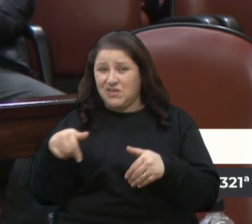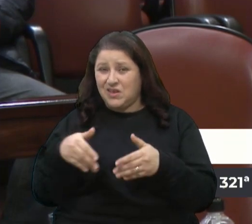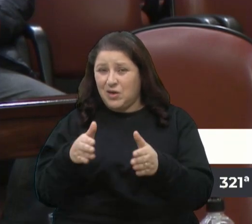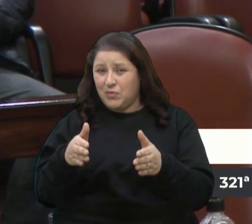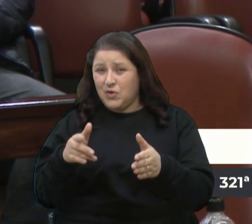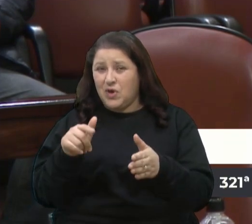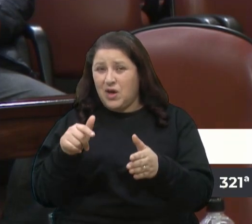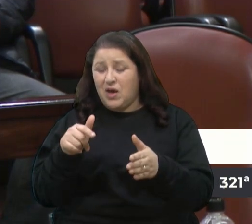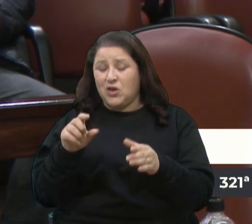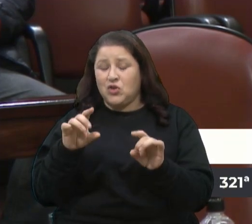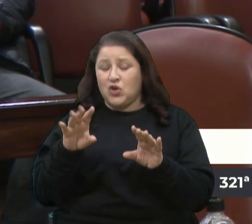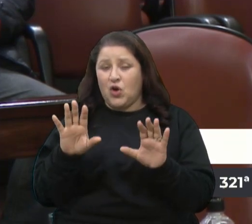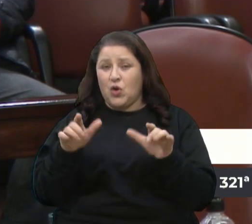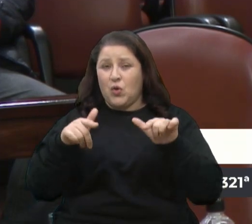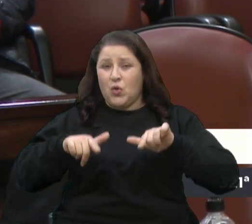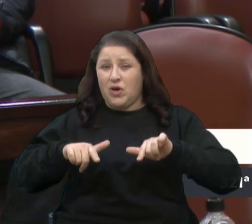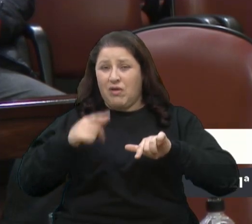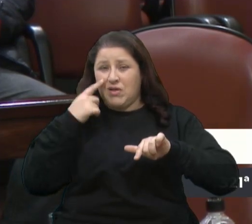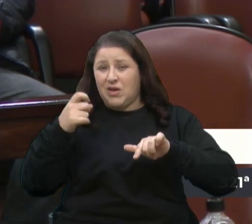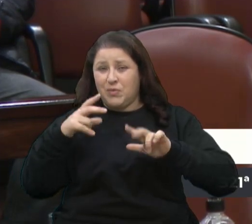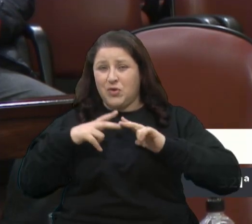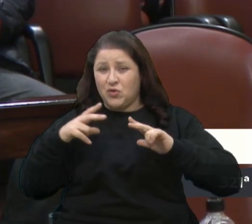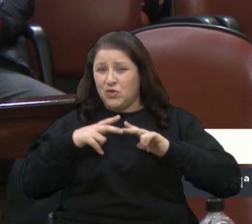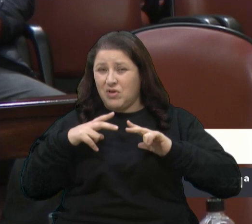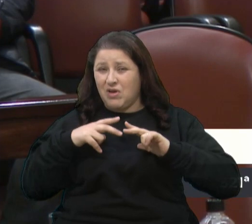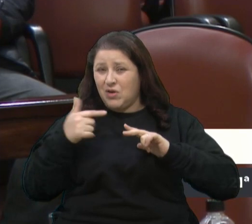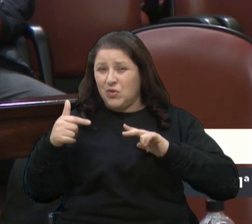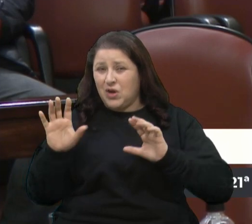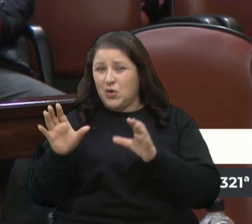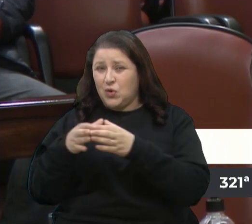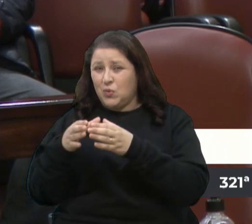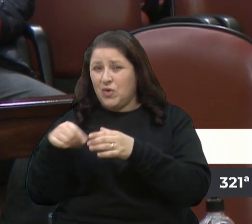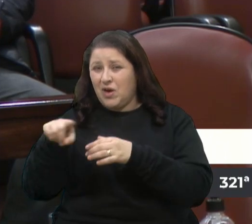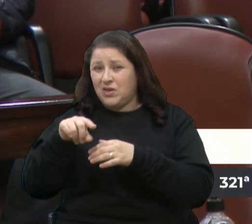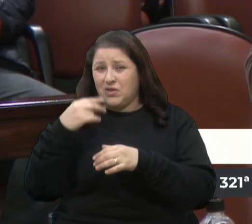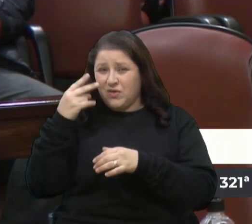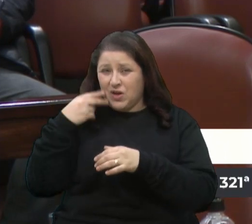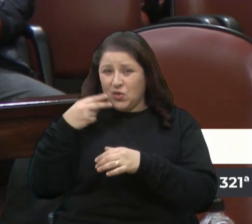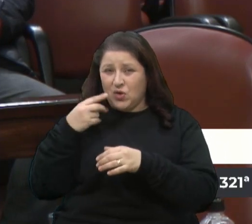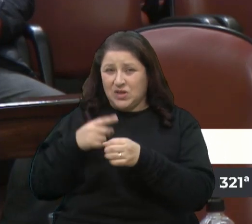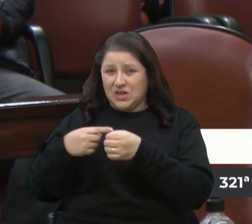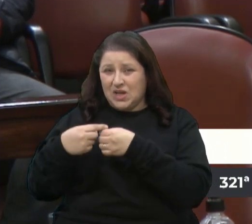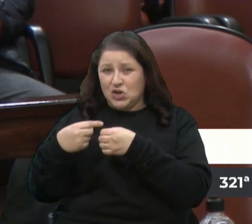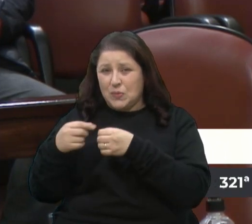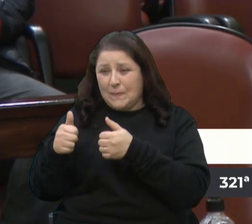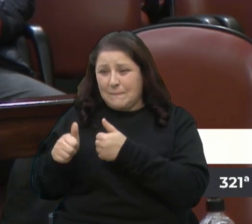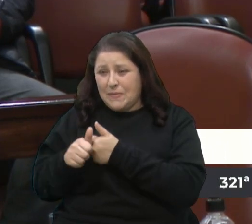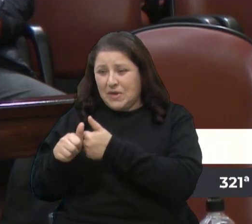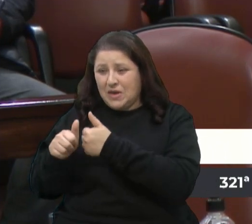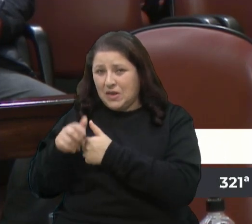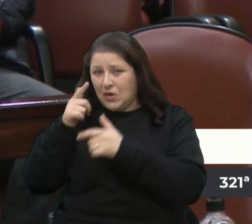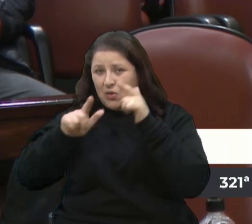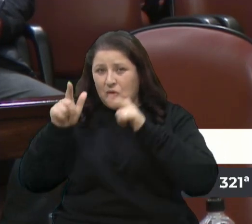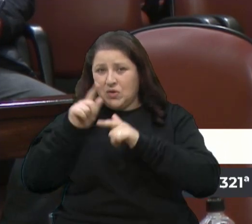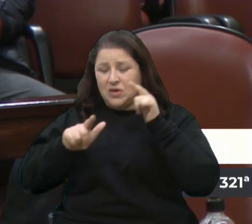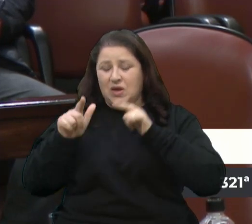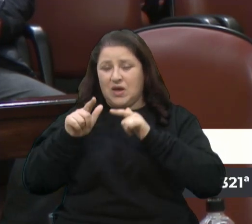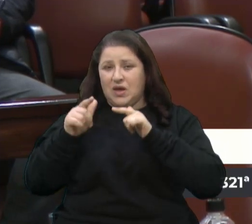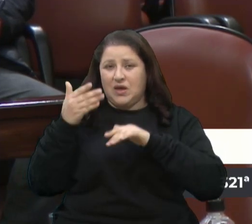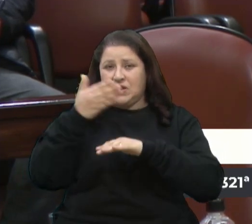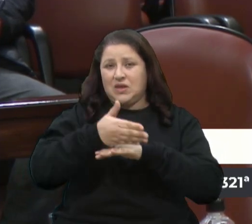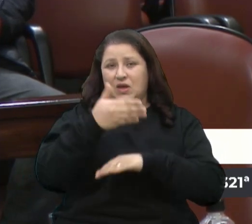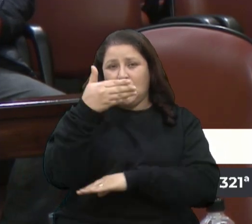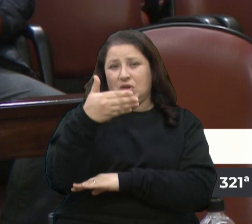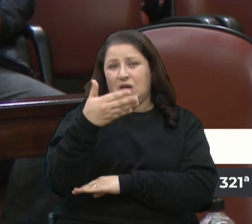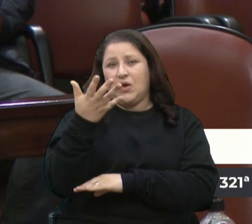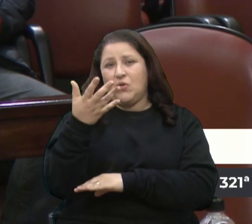casta de interesses pessoais, não interesse coletivo, que acabe isso aí, só para esses vereadores dessas cidadezinhas pequenas ganharem diária, ter um passatempo deles, uma vez por